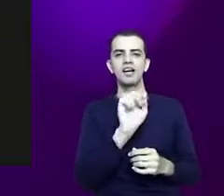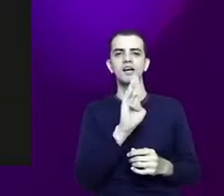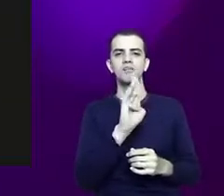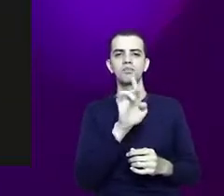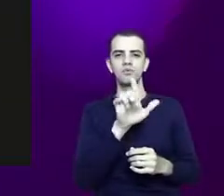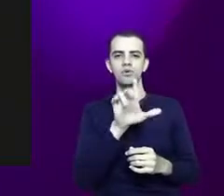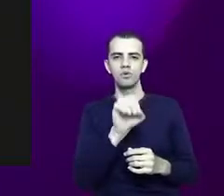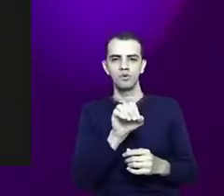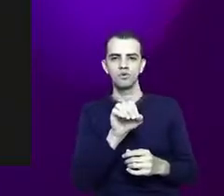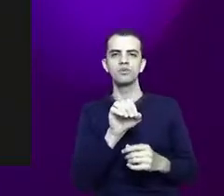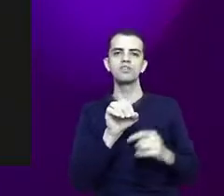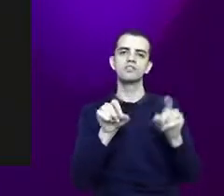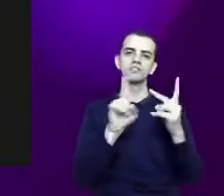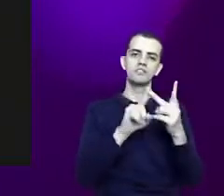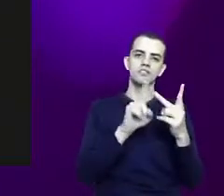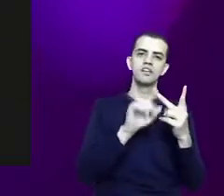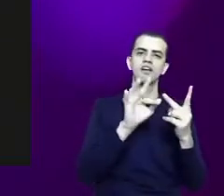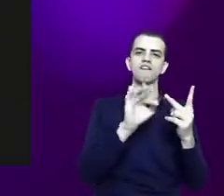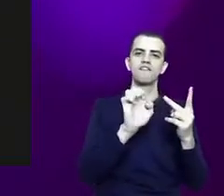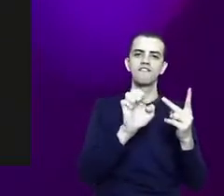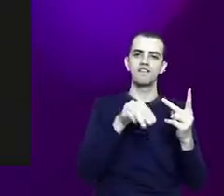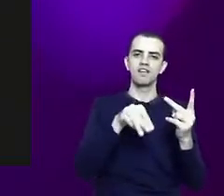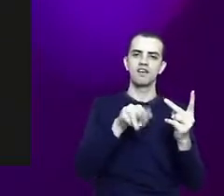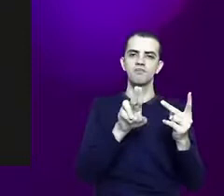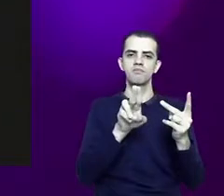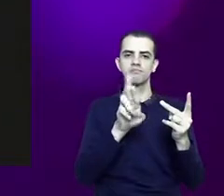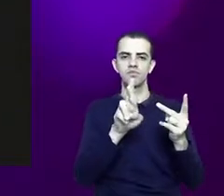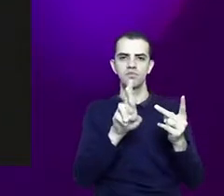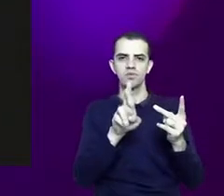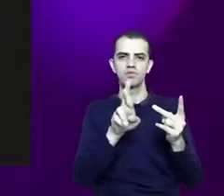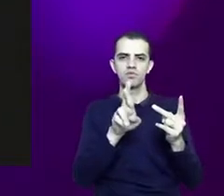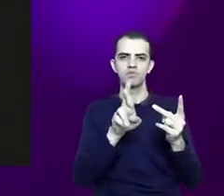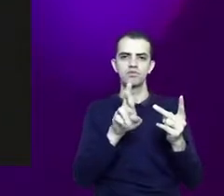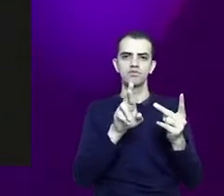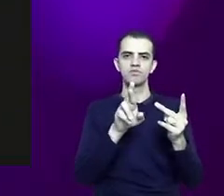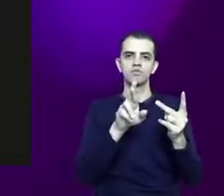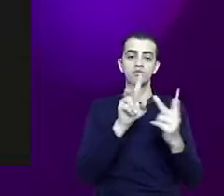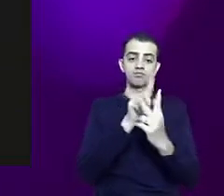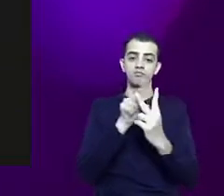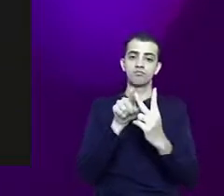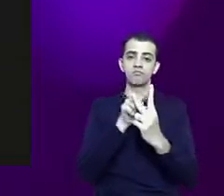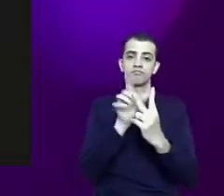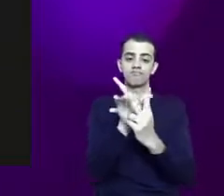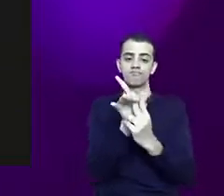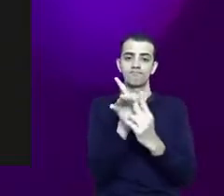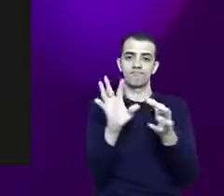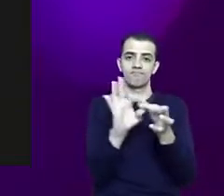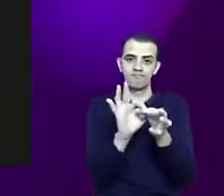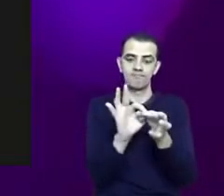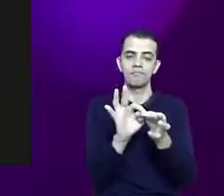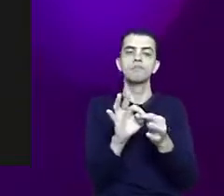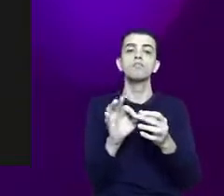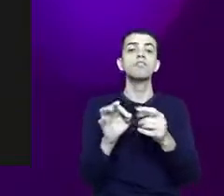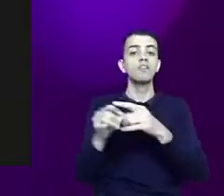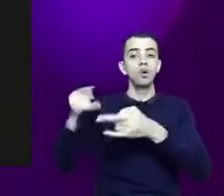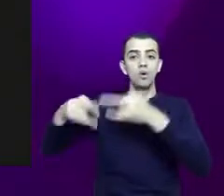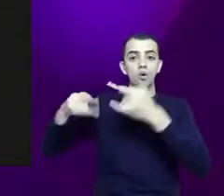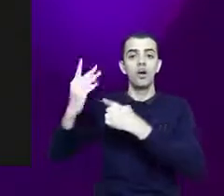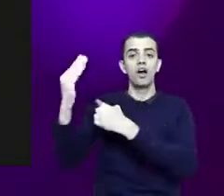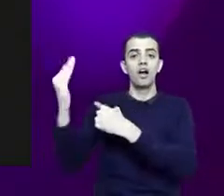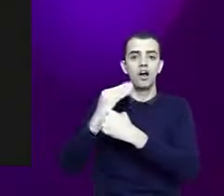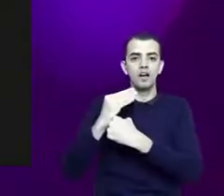que vantagem da robótica, primeiro, você dimensiona o acetábulo do tamanho